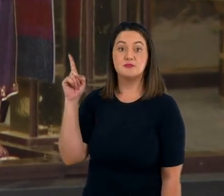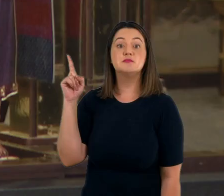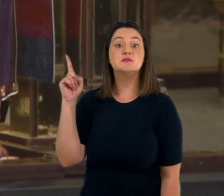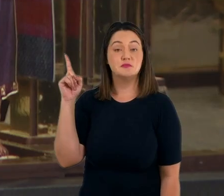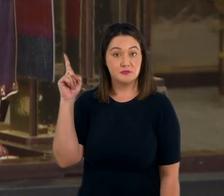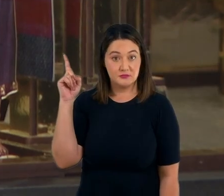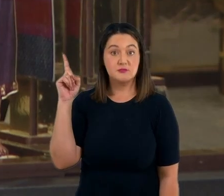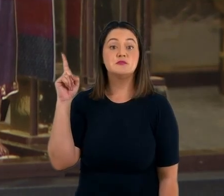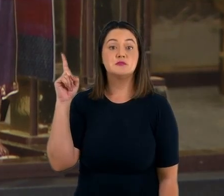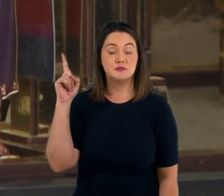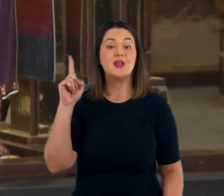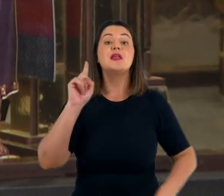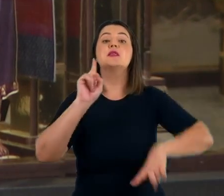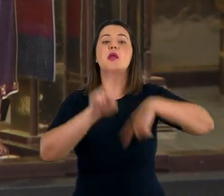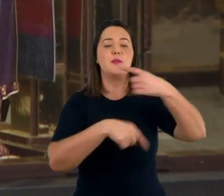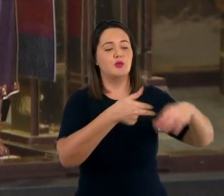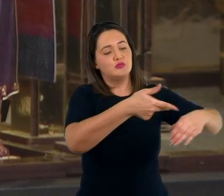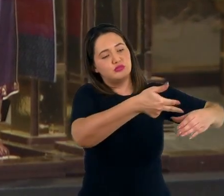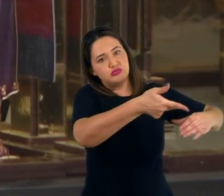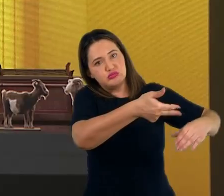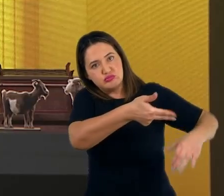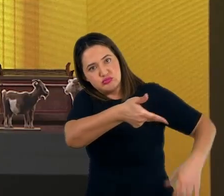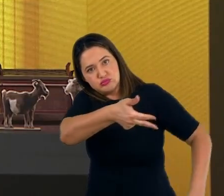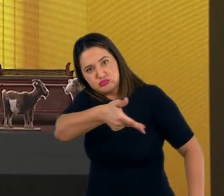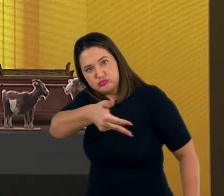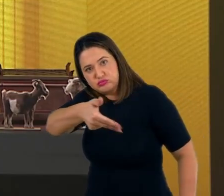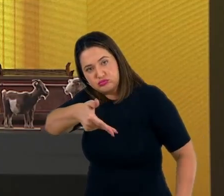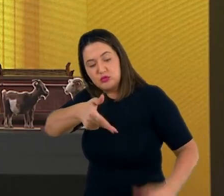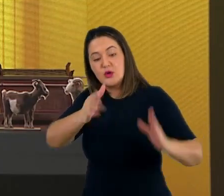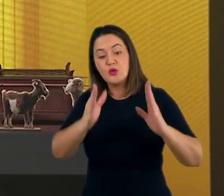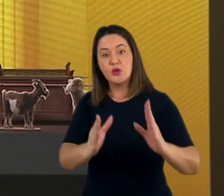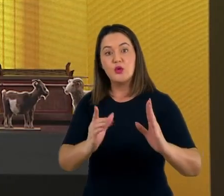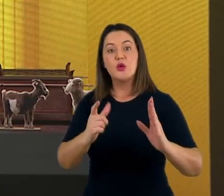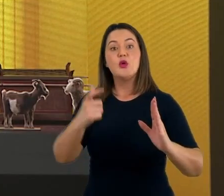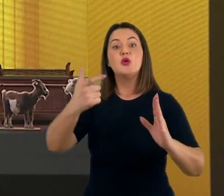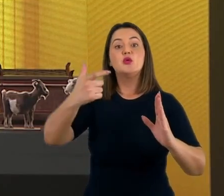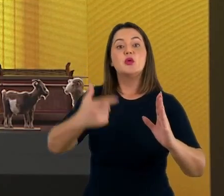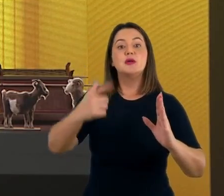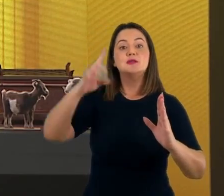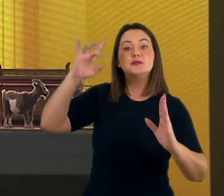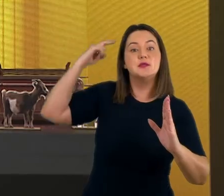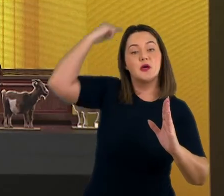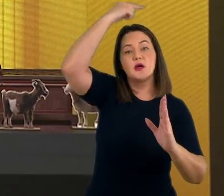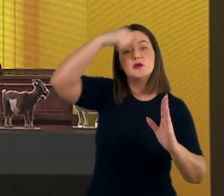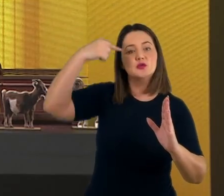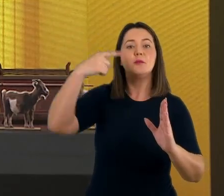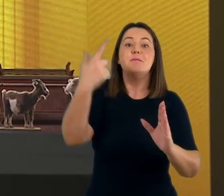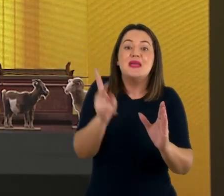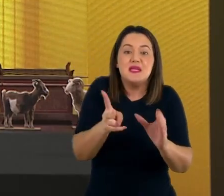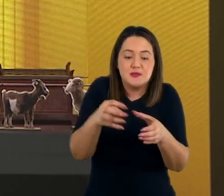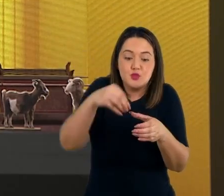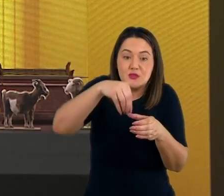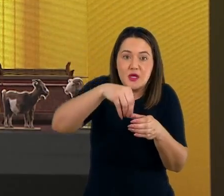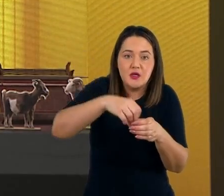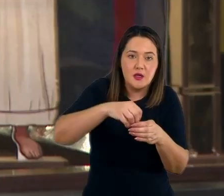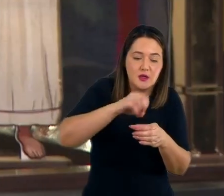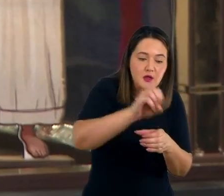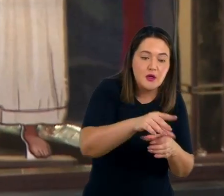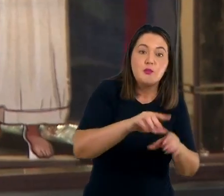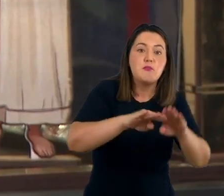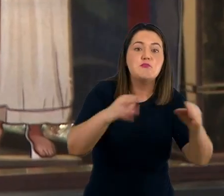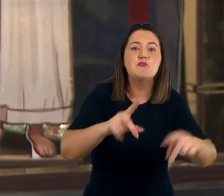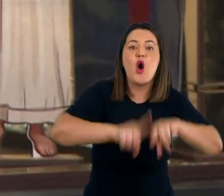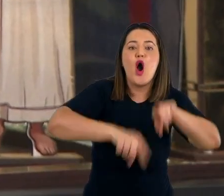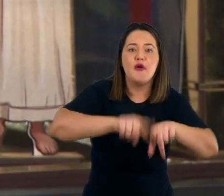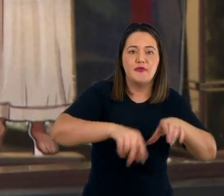Aqui é a Arca da Aliança. Depois, ele saía para o lugar santo e também salpicava o mesmo sangue